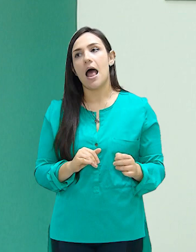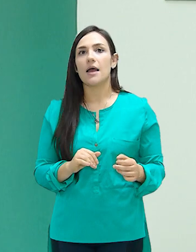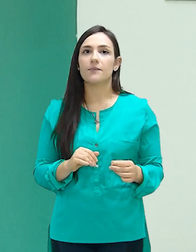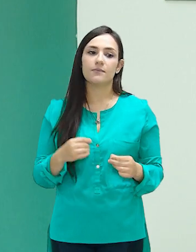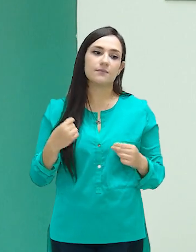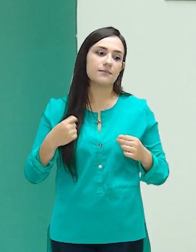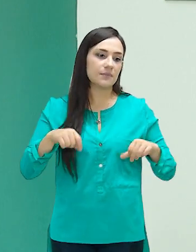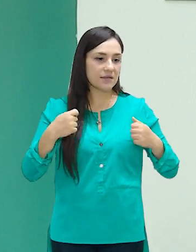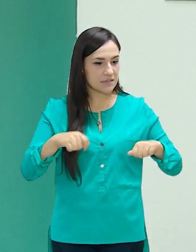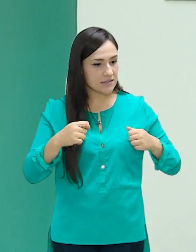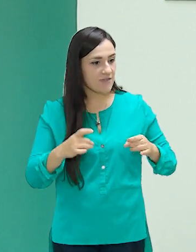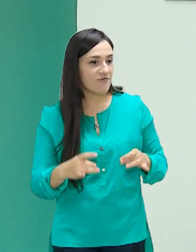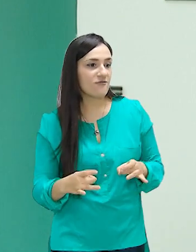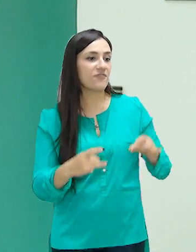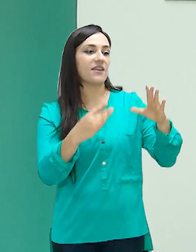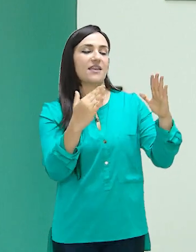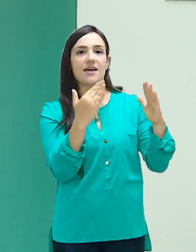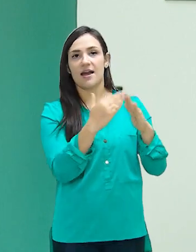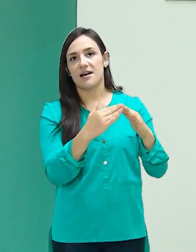imóvel ali,